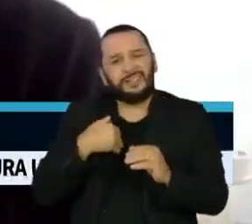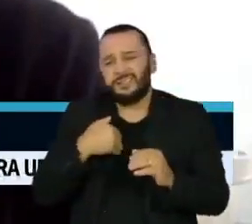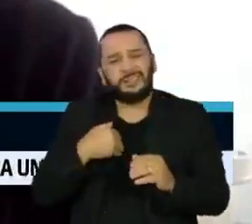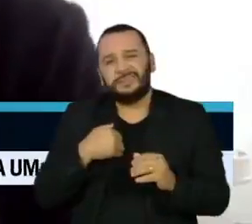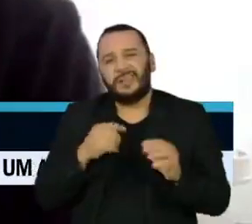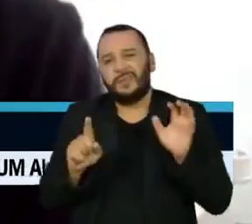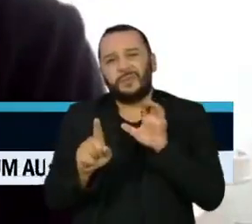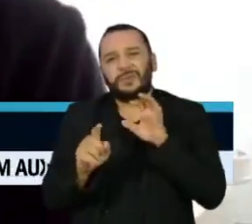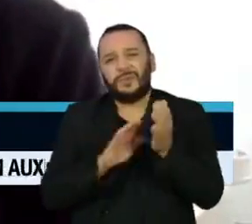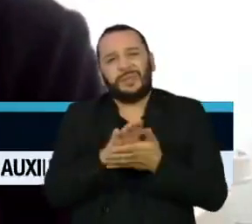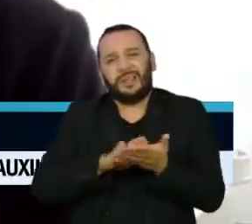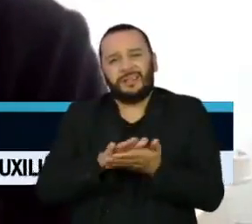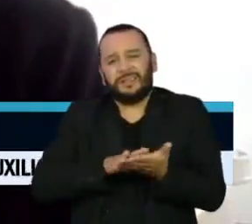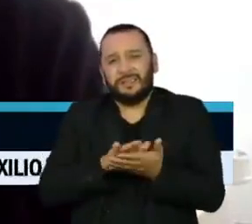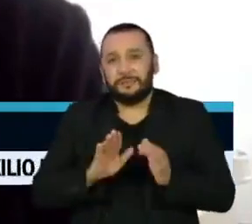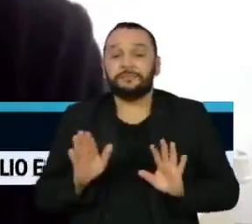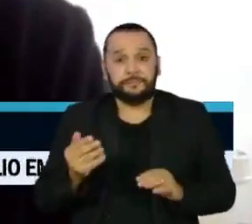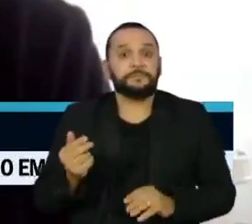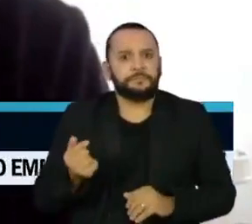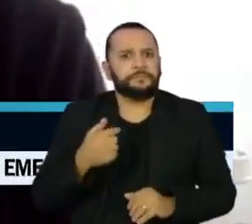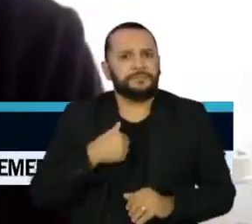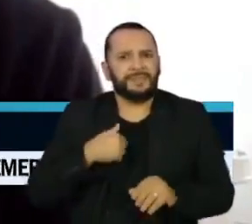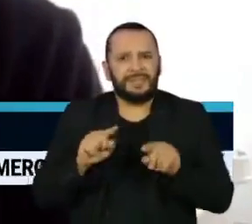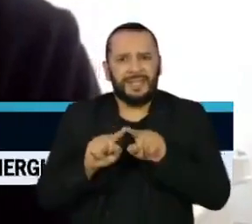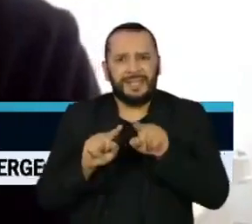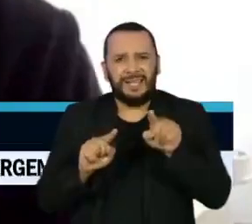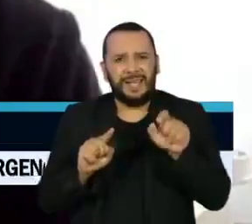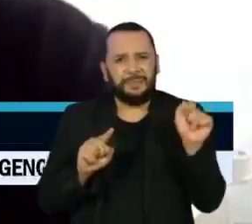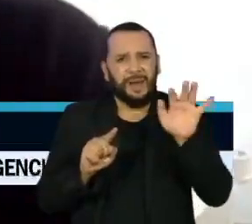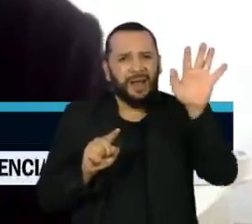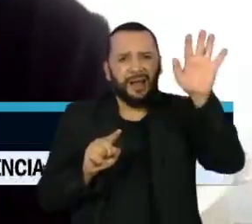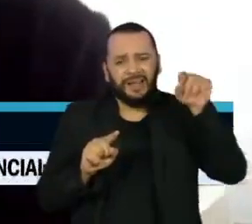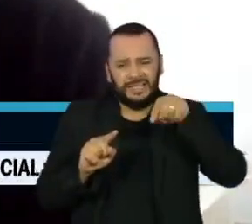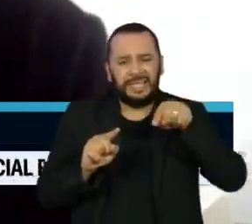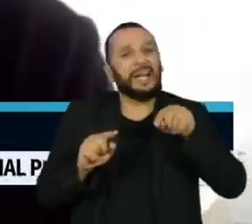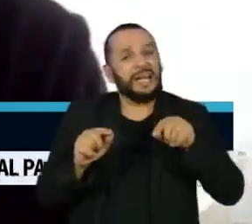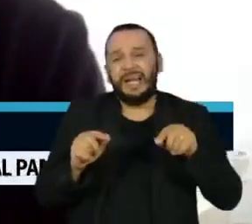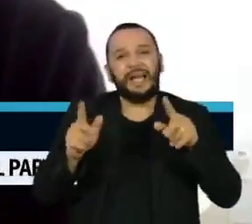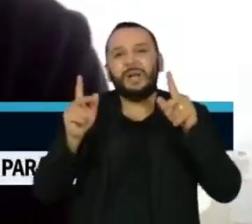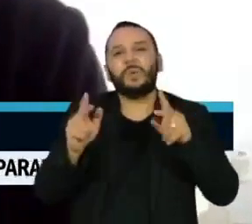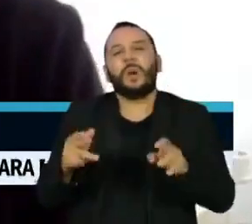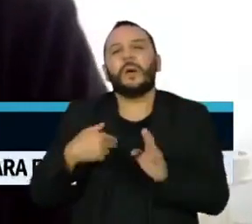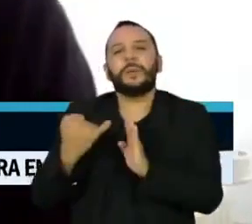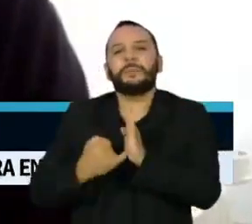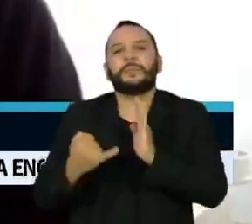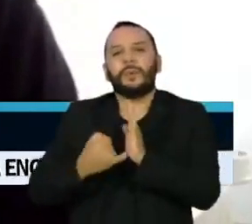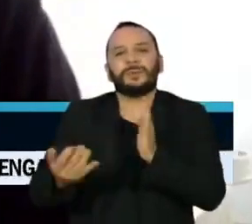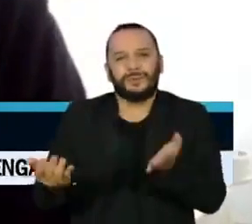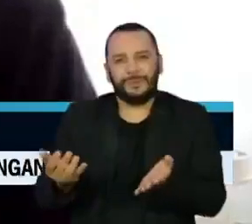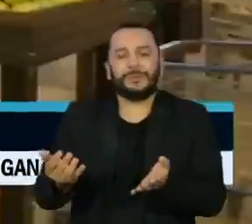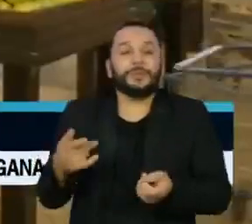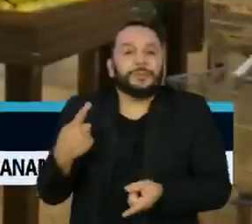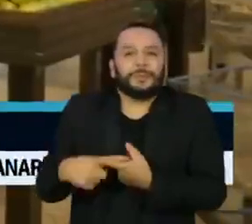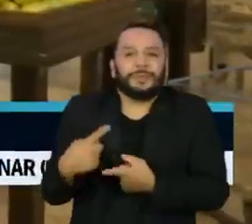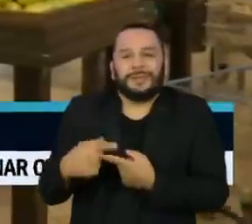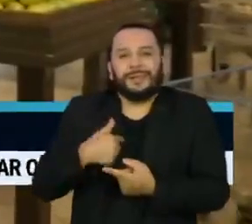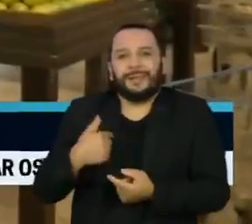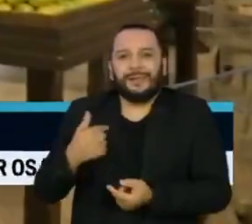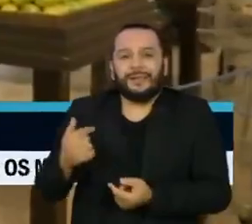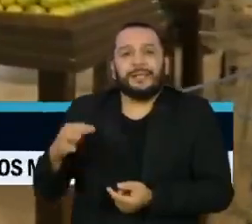é como se fosse um imposto, porque ela retira a renda das famílias. E o pior de tudo é que é um imposto regressivo.